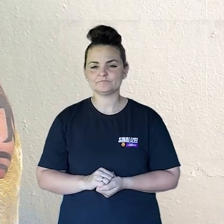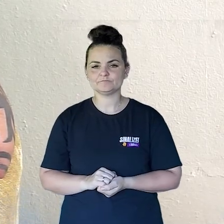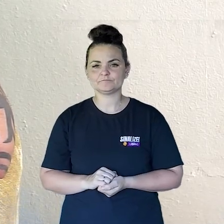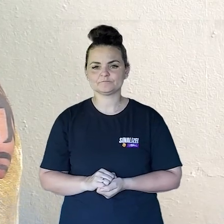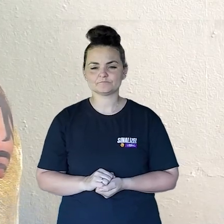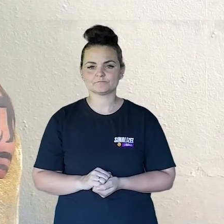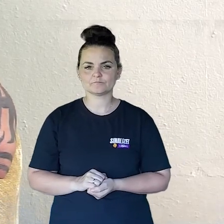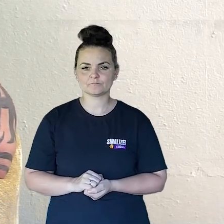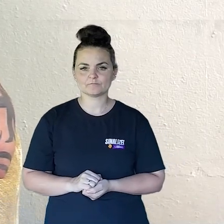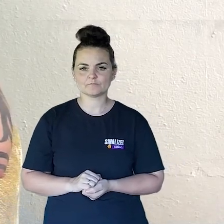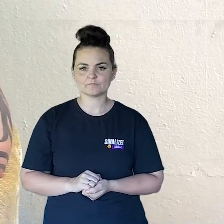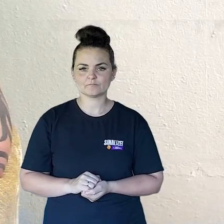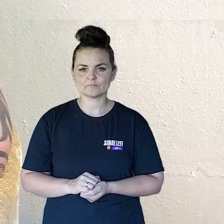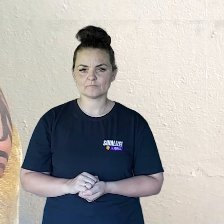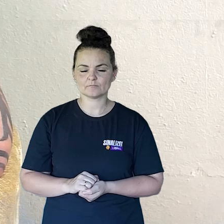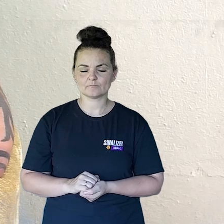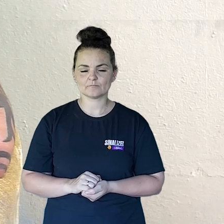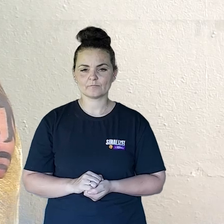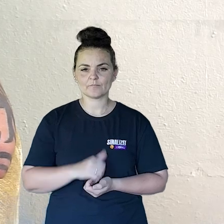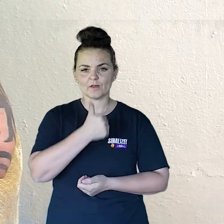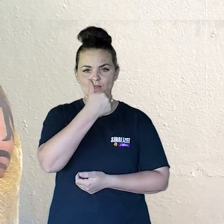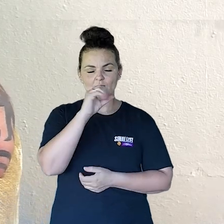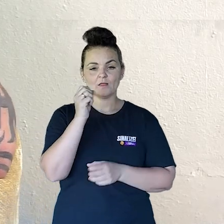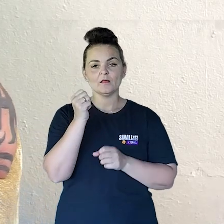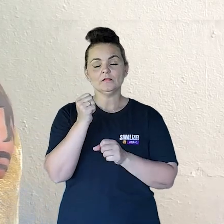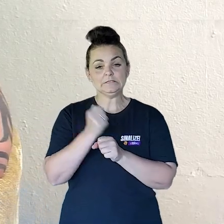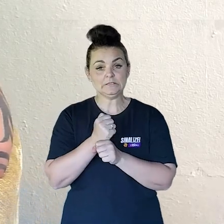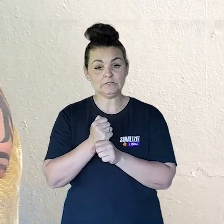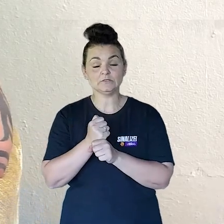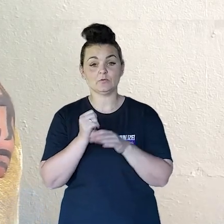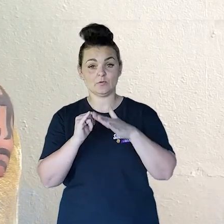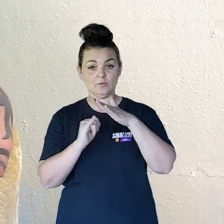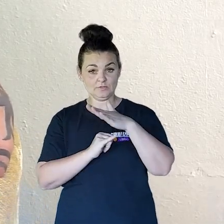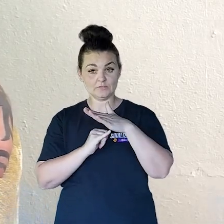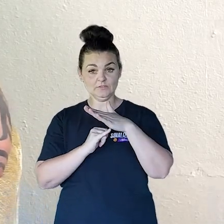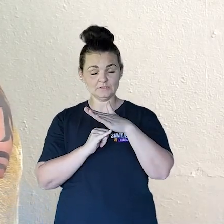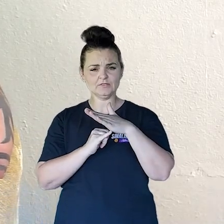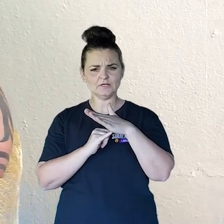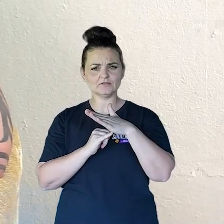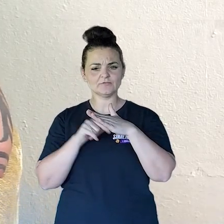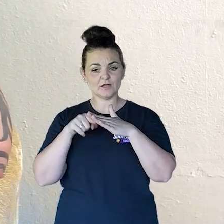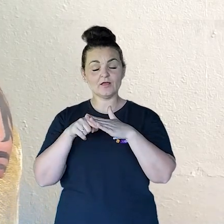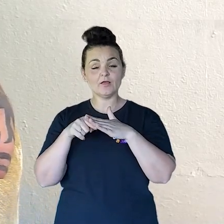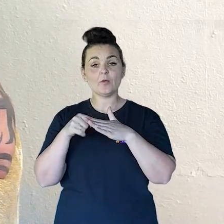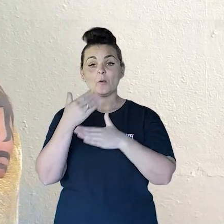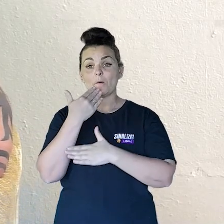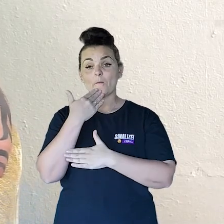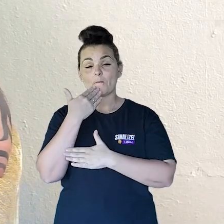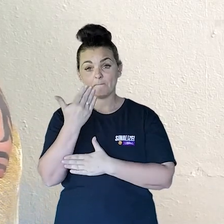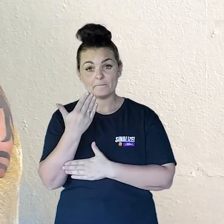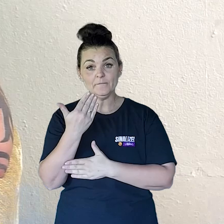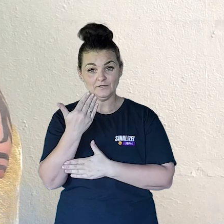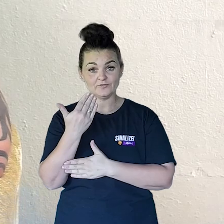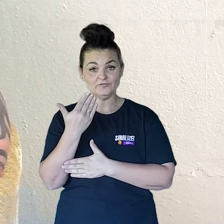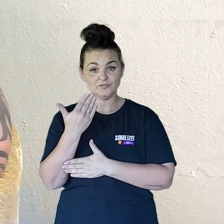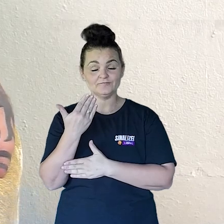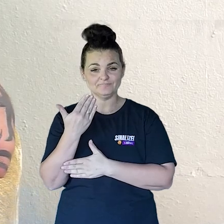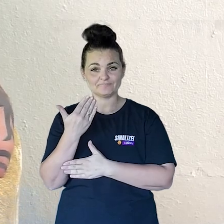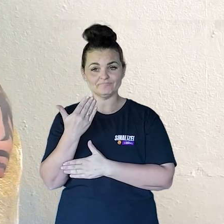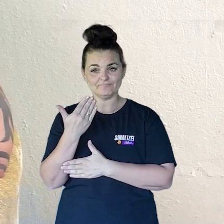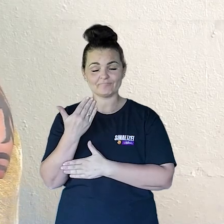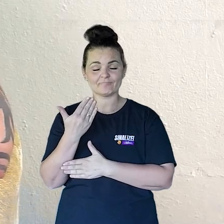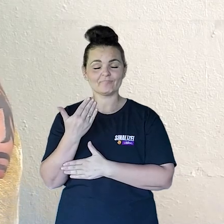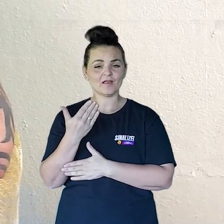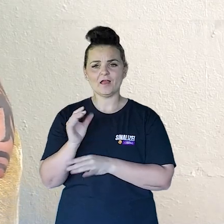nisso, 10 anos trabalhando numa instituição financeira, um belo dia eu acordei, pedi demissão e decidi que eu seria delegado de polícia, não